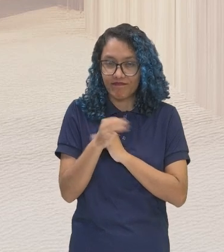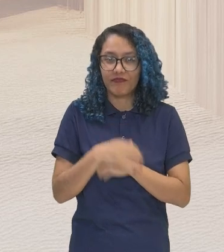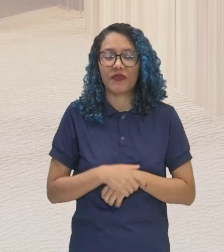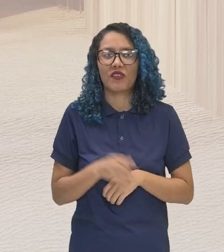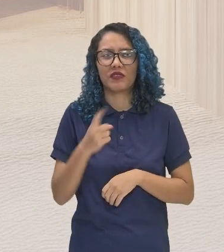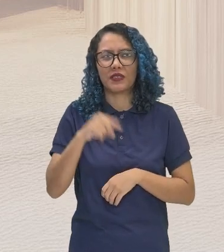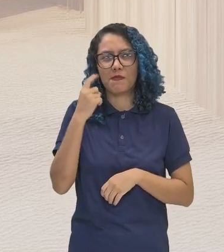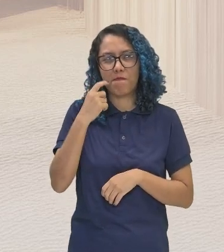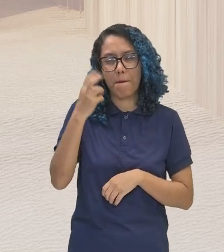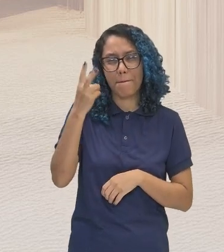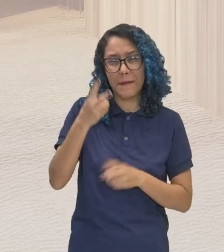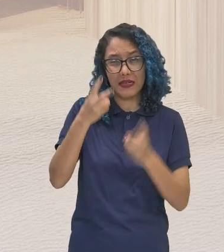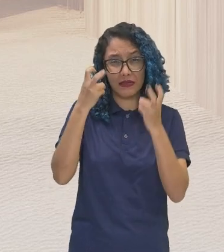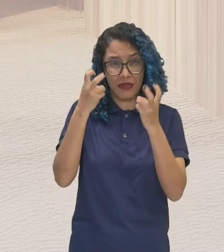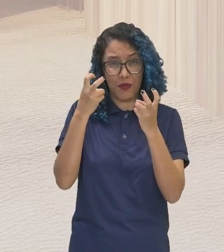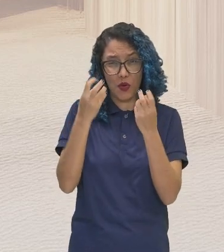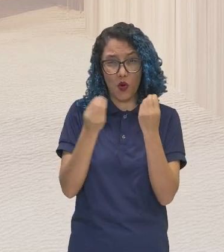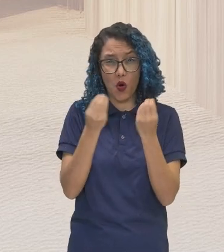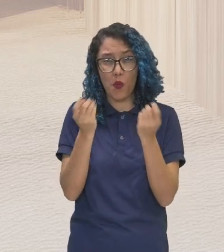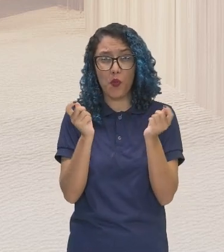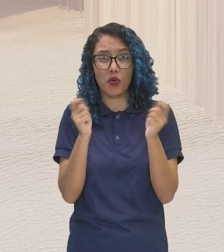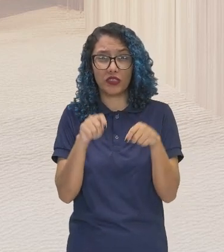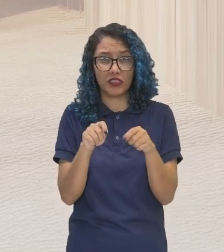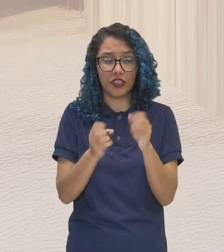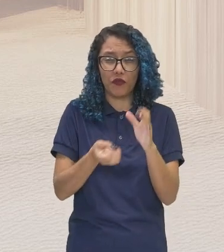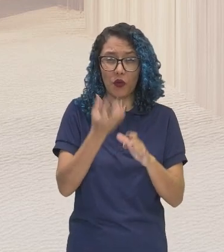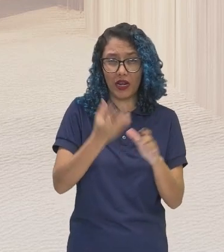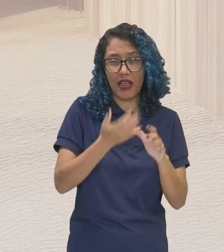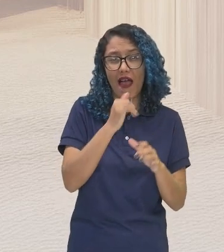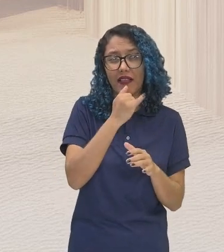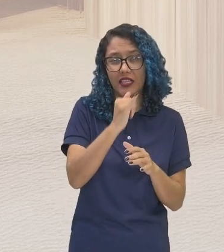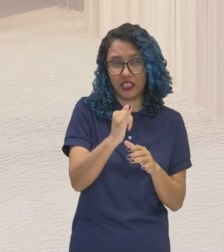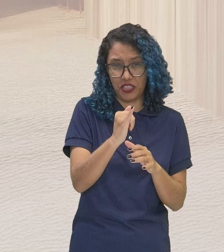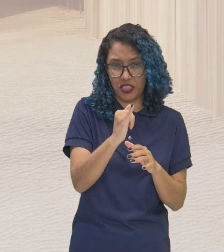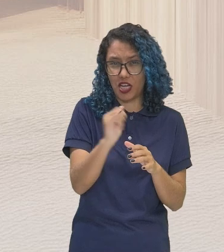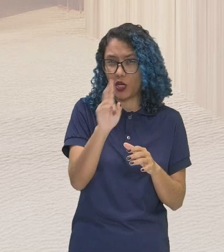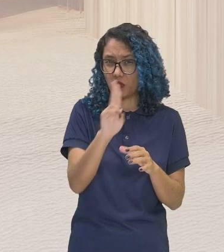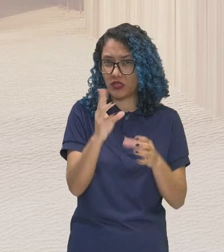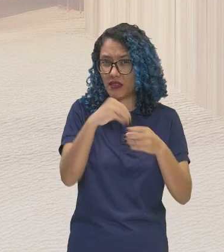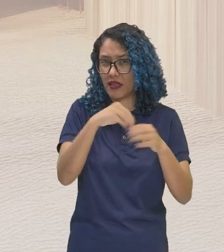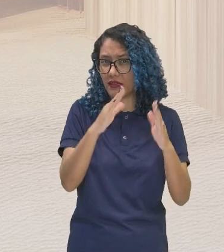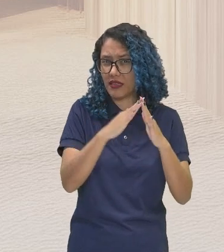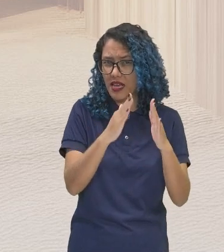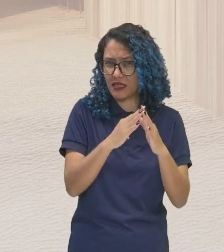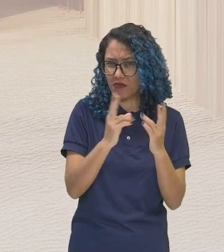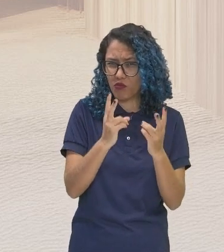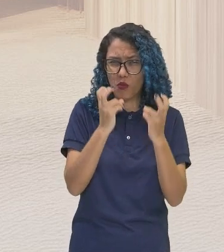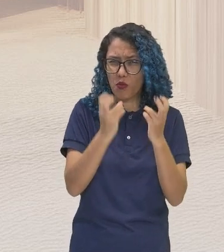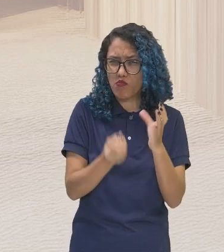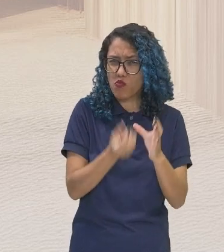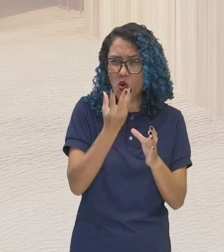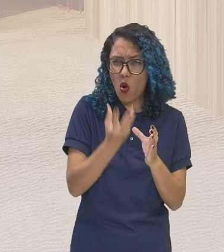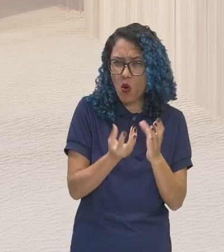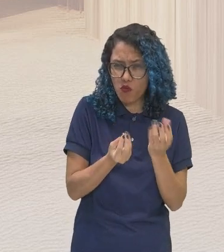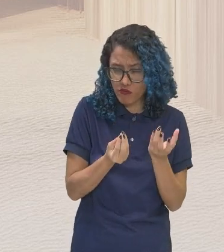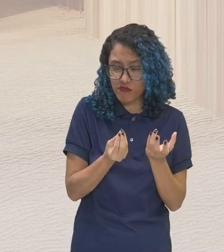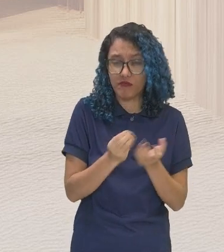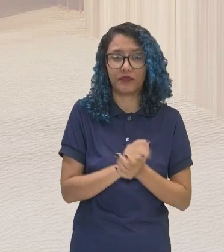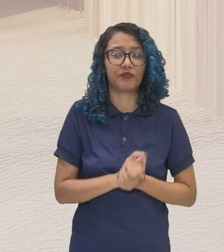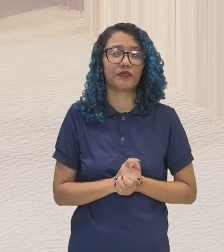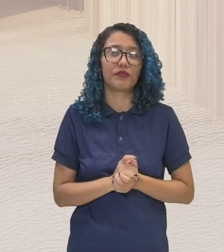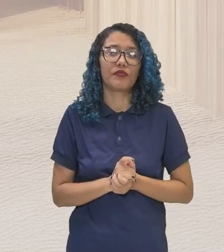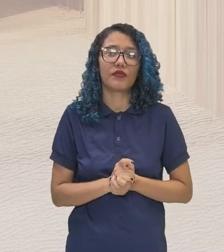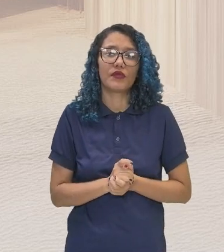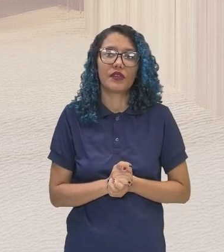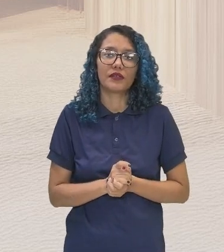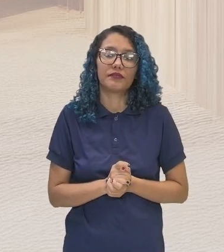a entender que é devido ao quê? A usinas, ao tipo de modalidade de energia aí. E porque mesmo quando